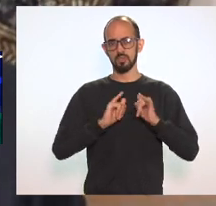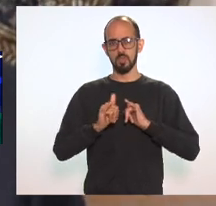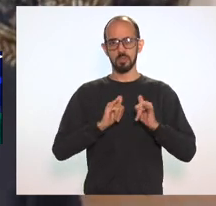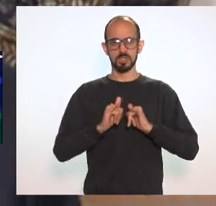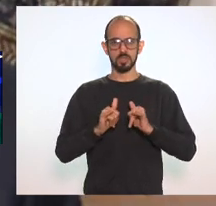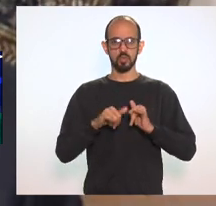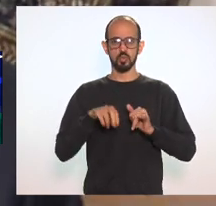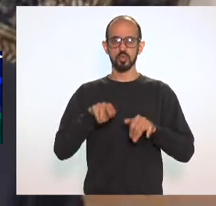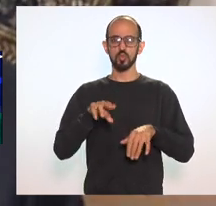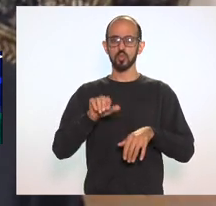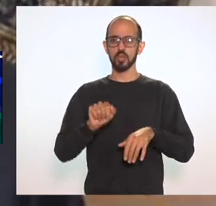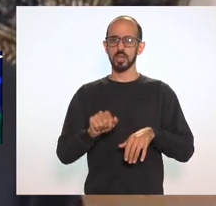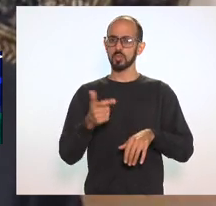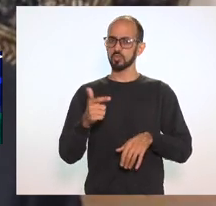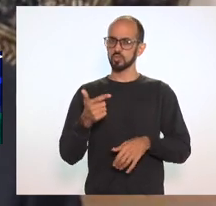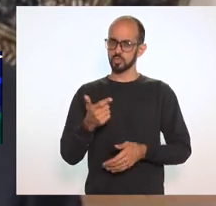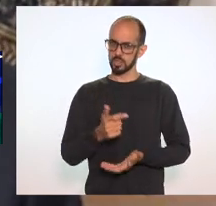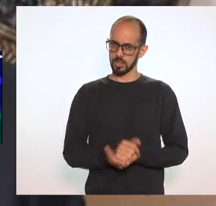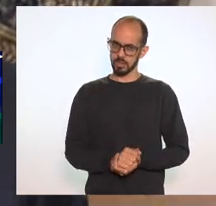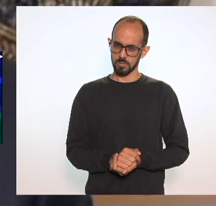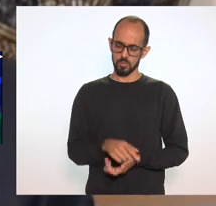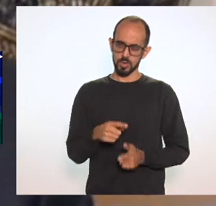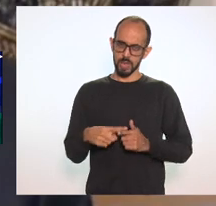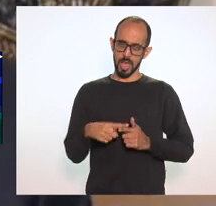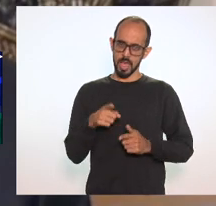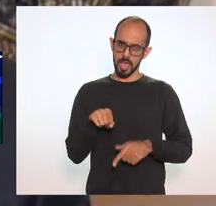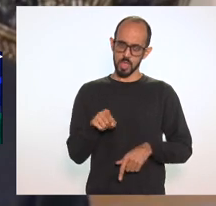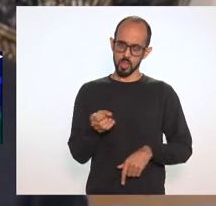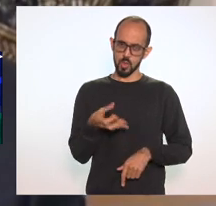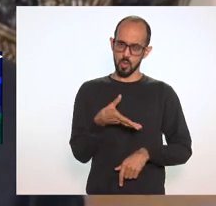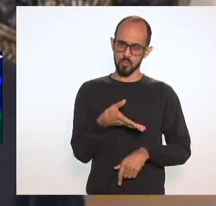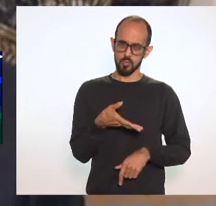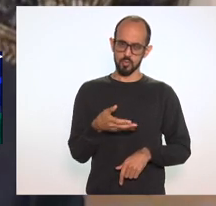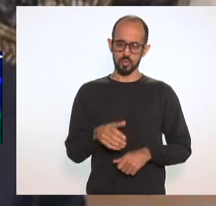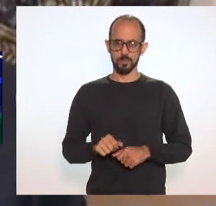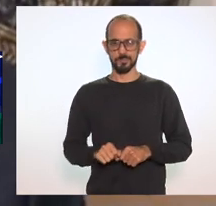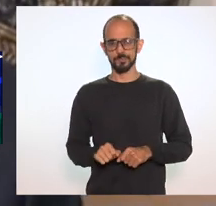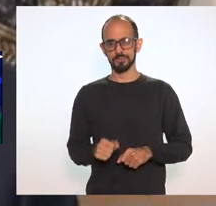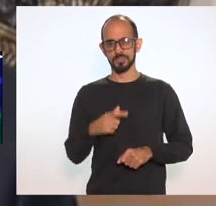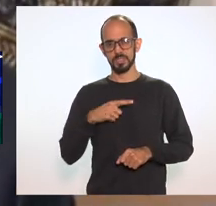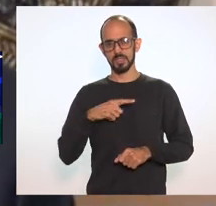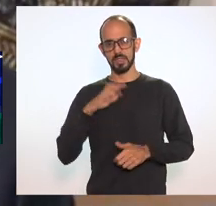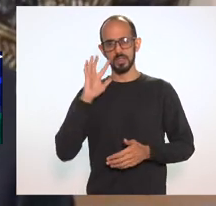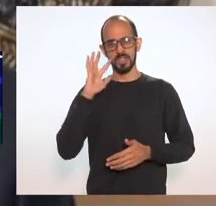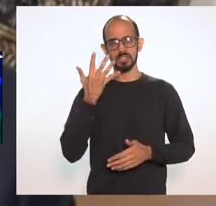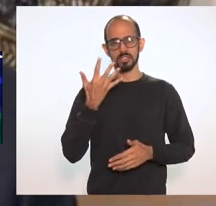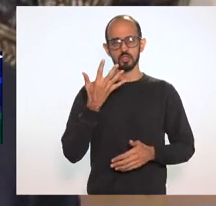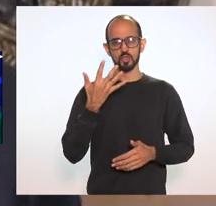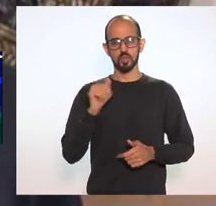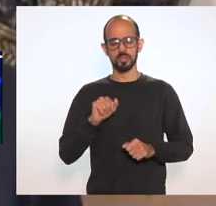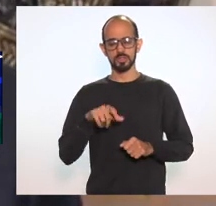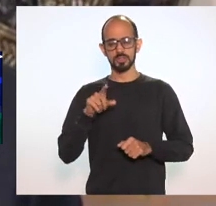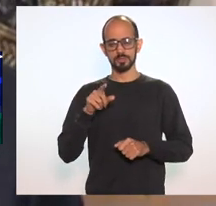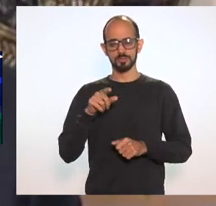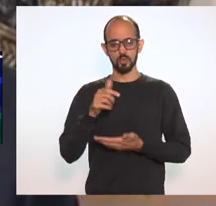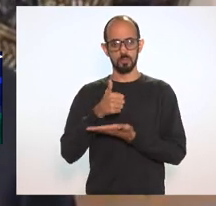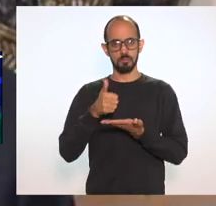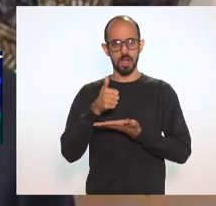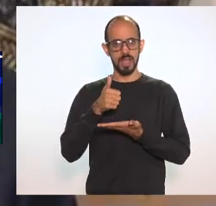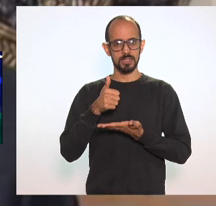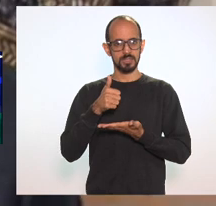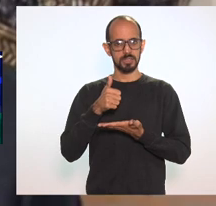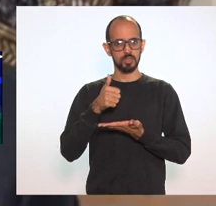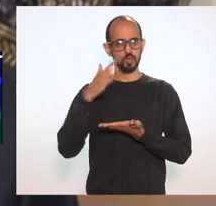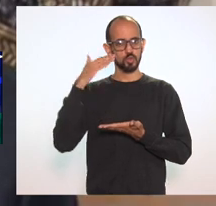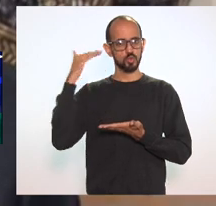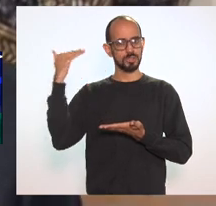essa que nunca existiram por ser algo tão novo você tomar decisões baseado em casos dos processos